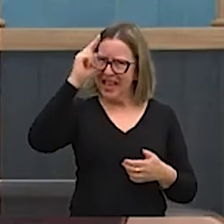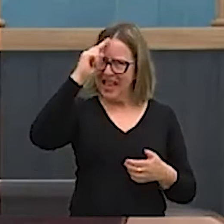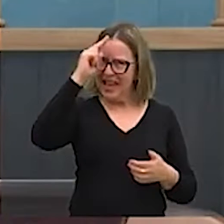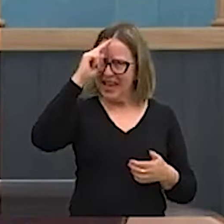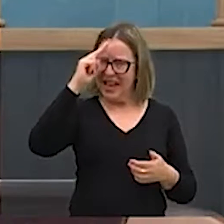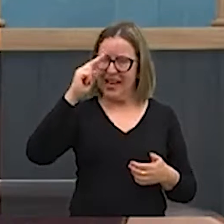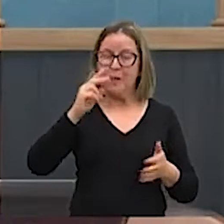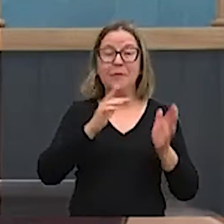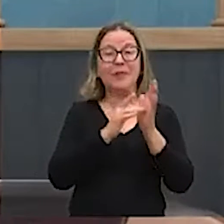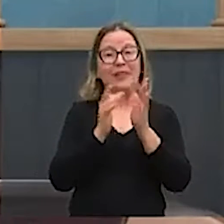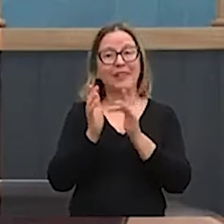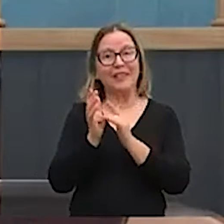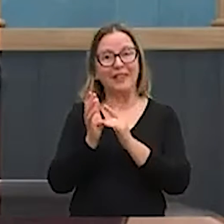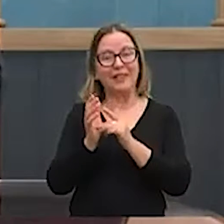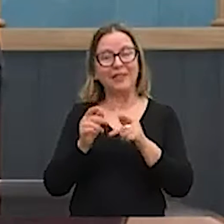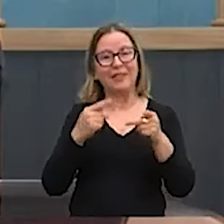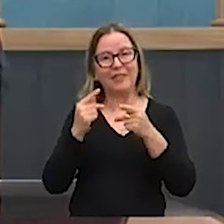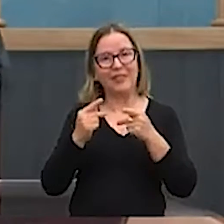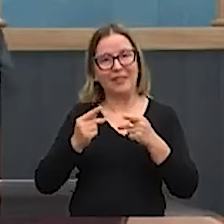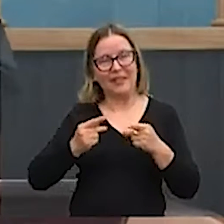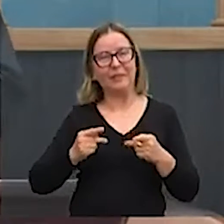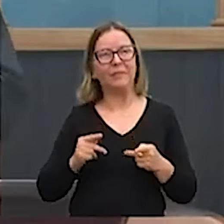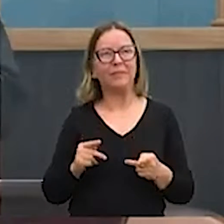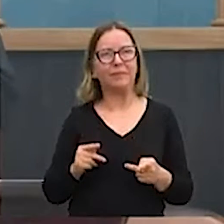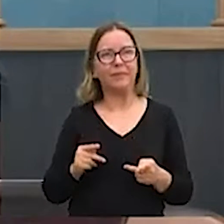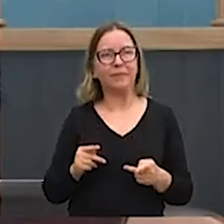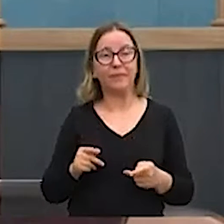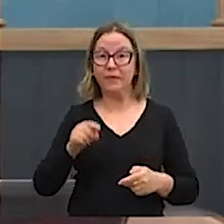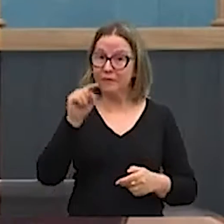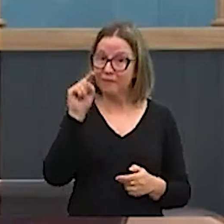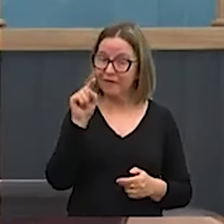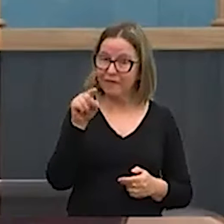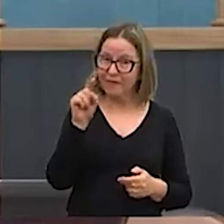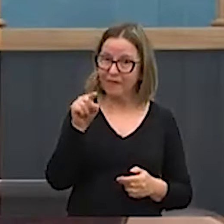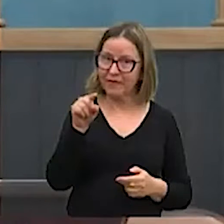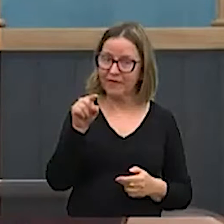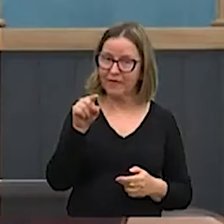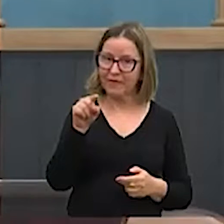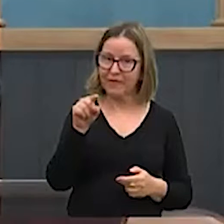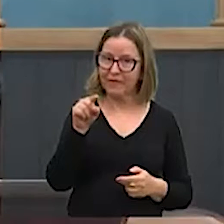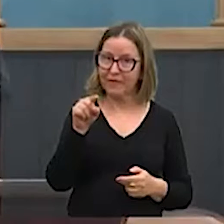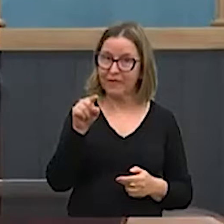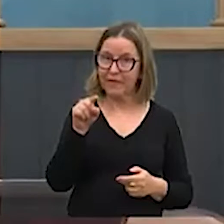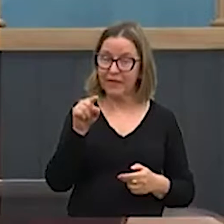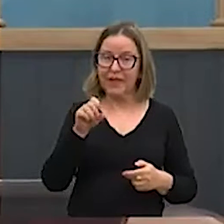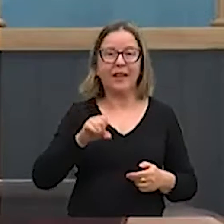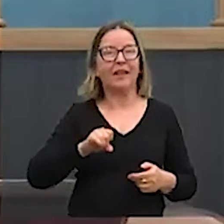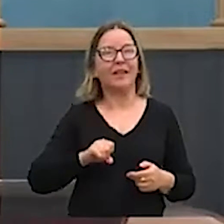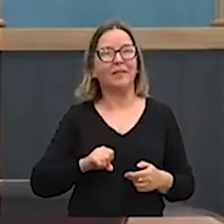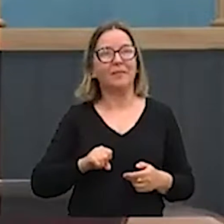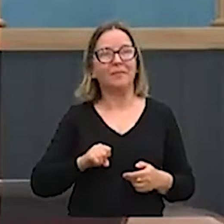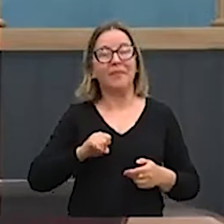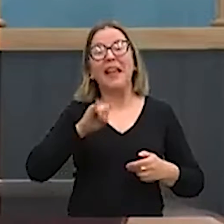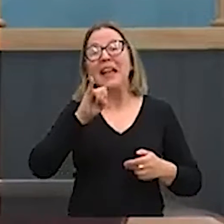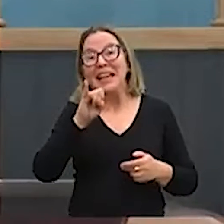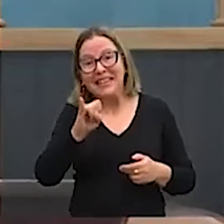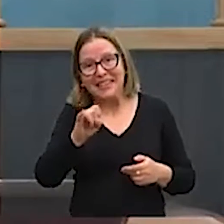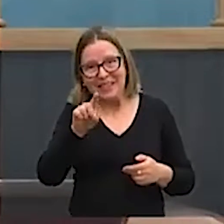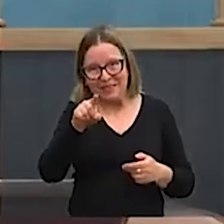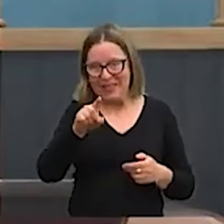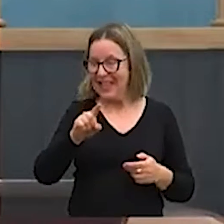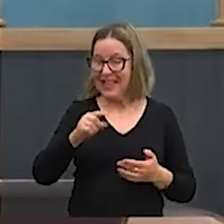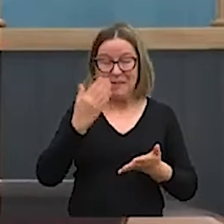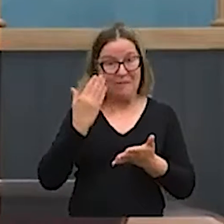Jesus diz assim, se você não perder a vida